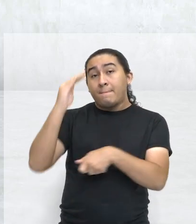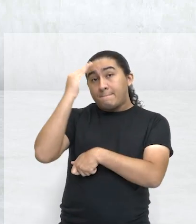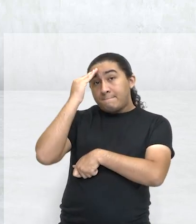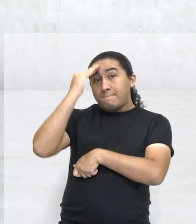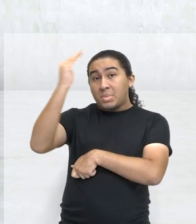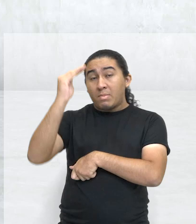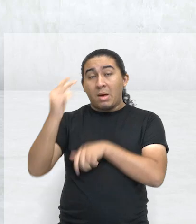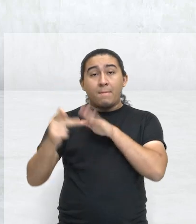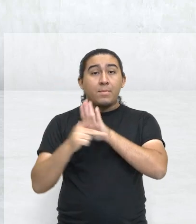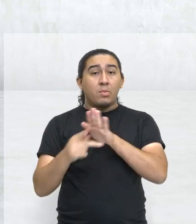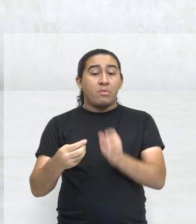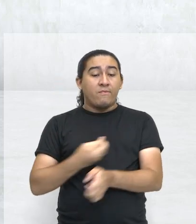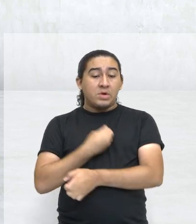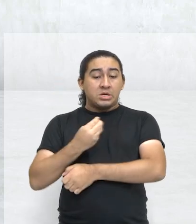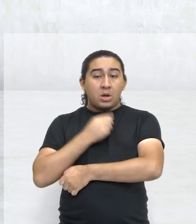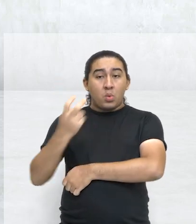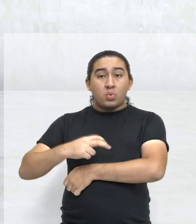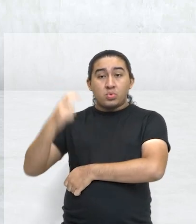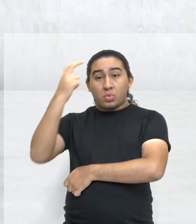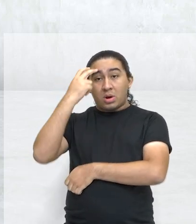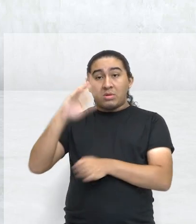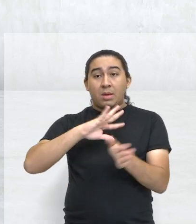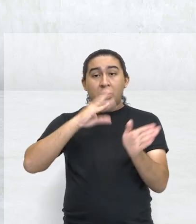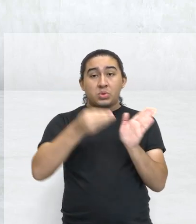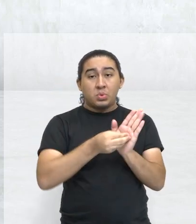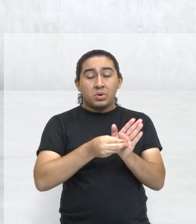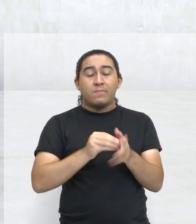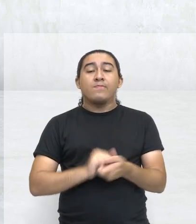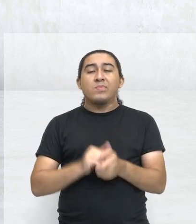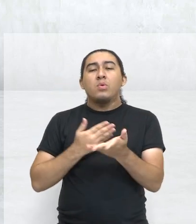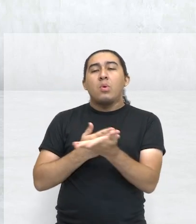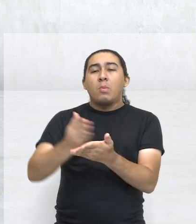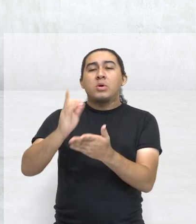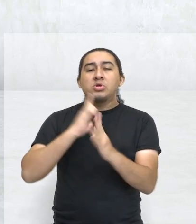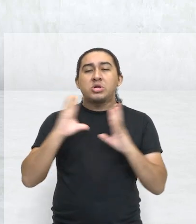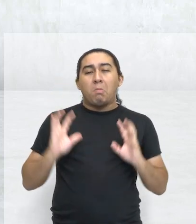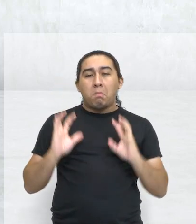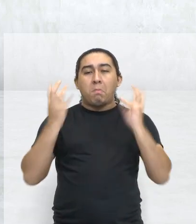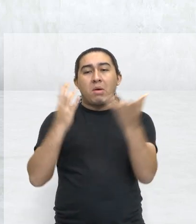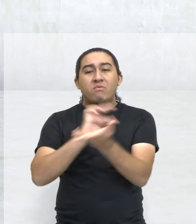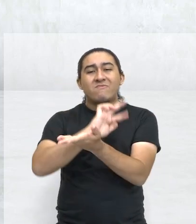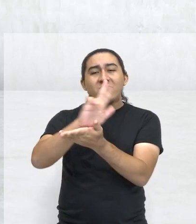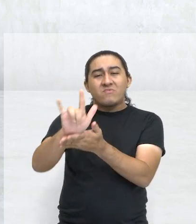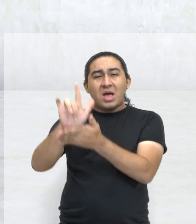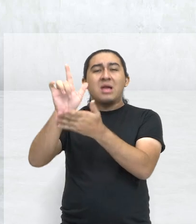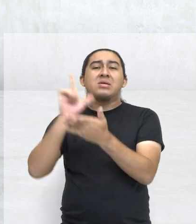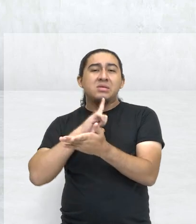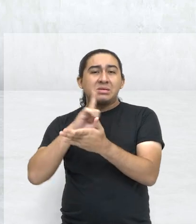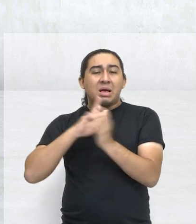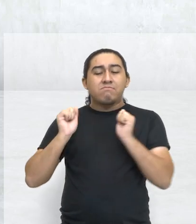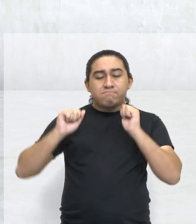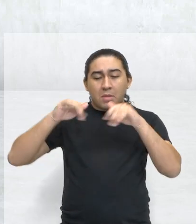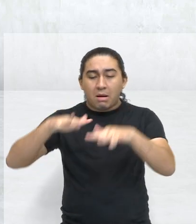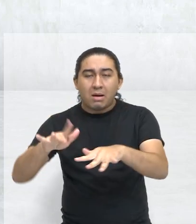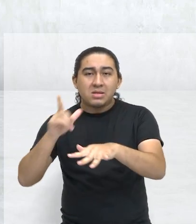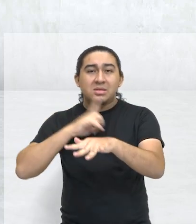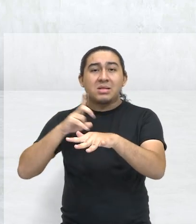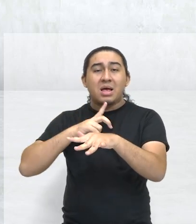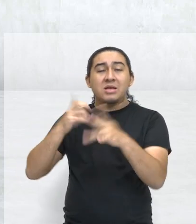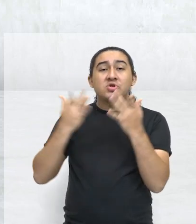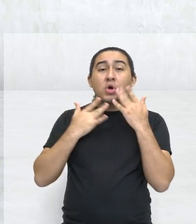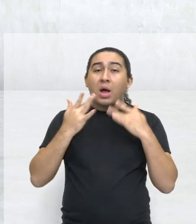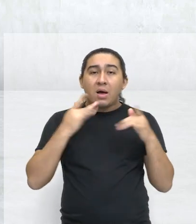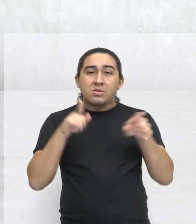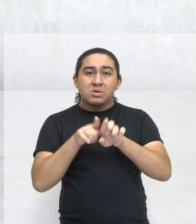continuando, e essa função cultural do teatro? Desde sua construção, o Teatro Amazonas tem um desempenho, um papel central na